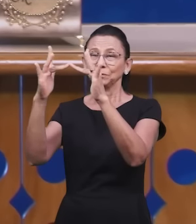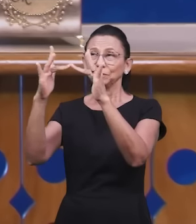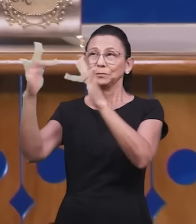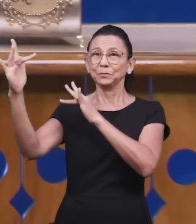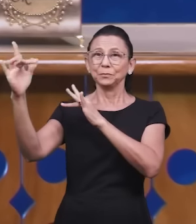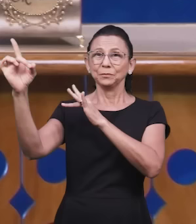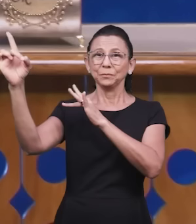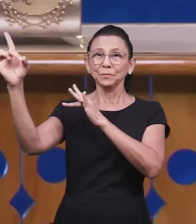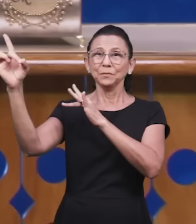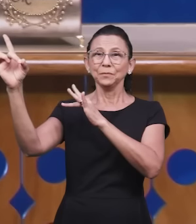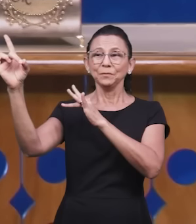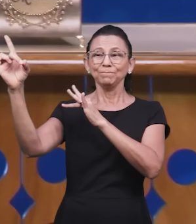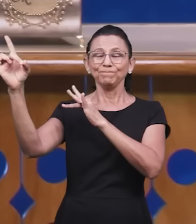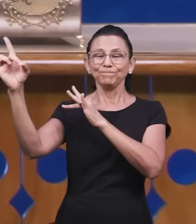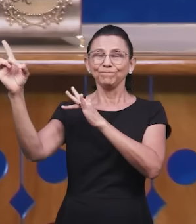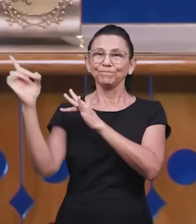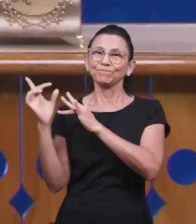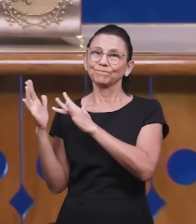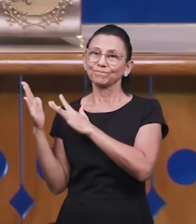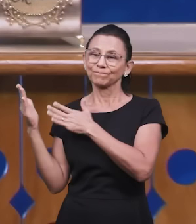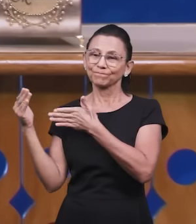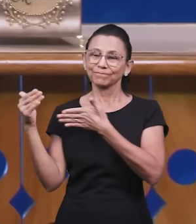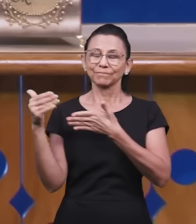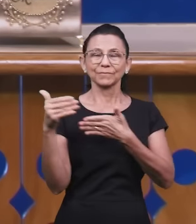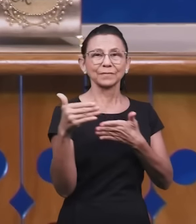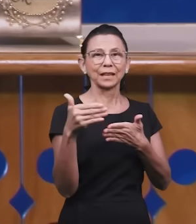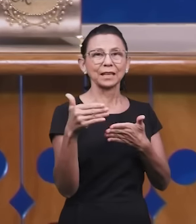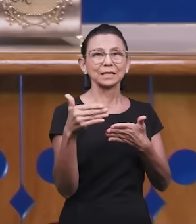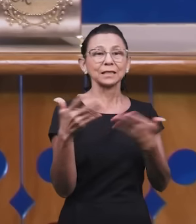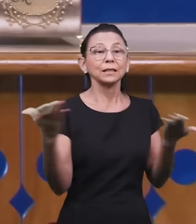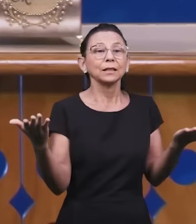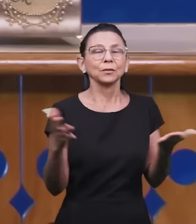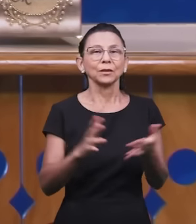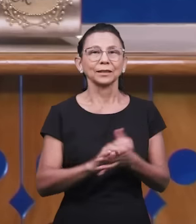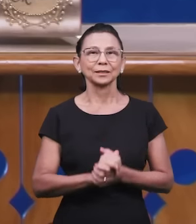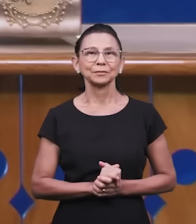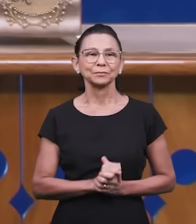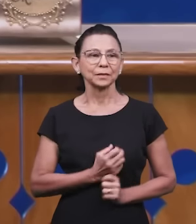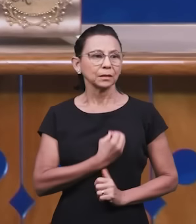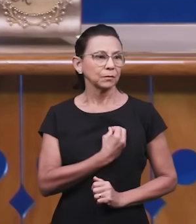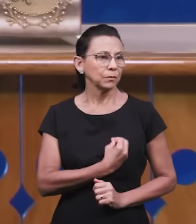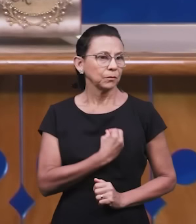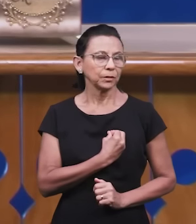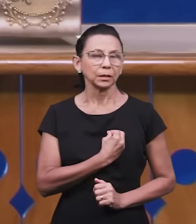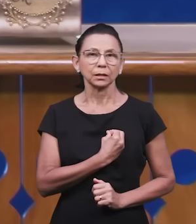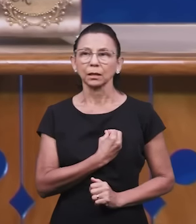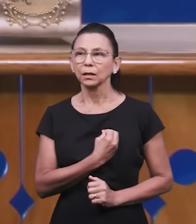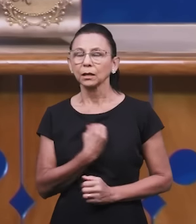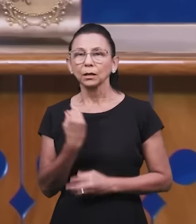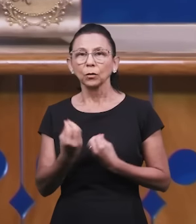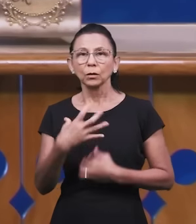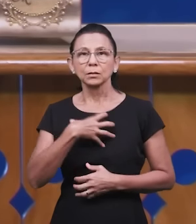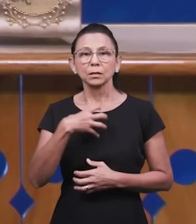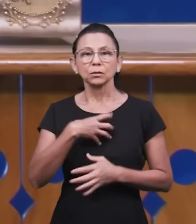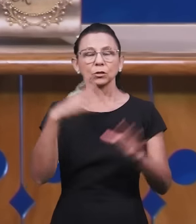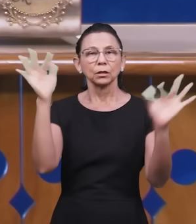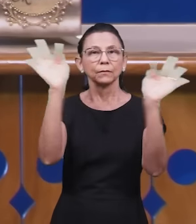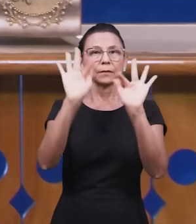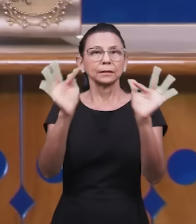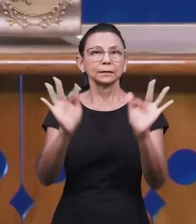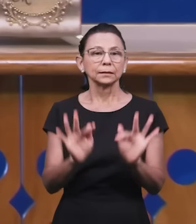Criador, com Deus, então ele sai numa busca pela vida, uma busca pela